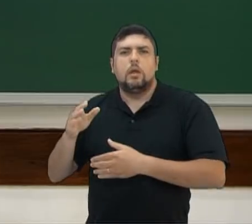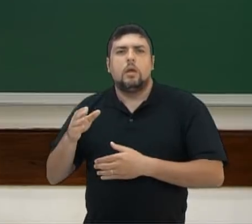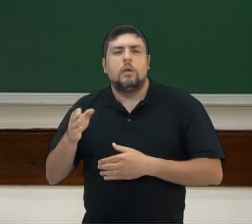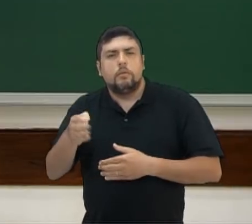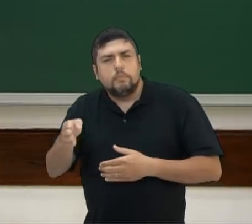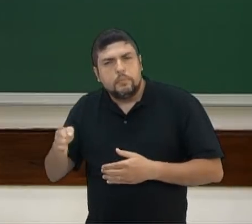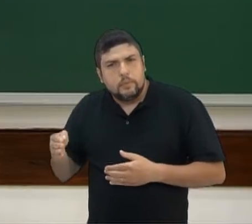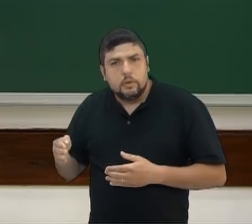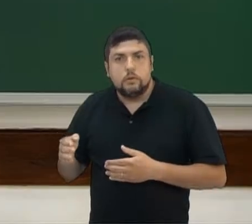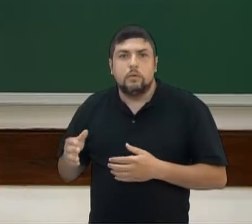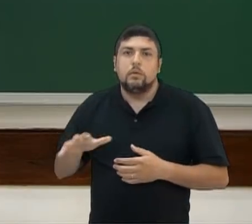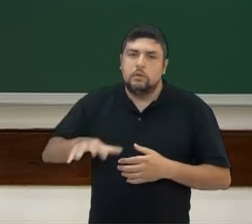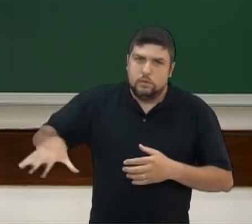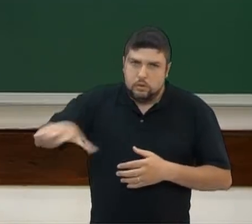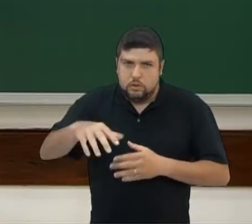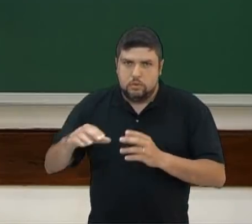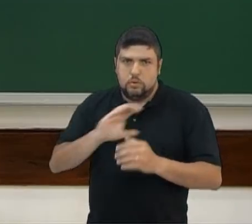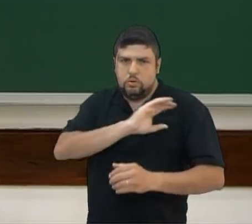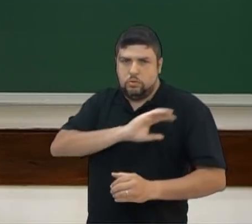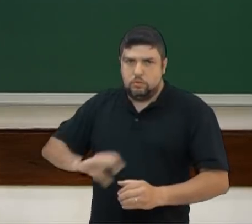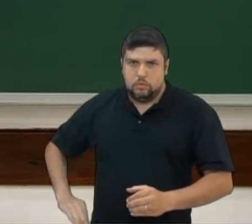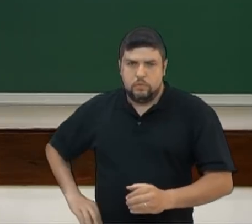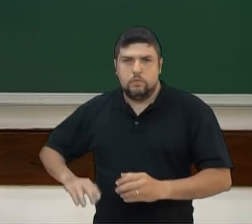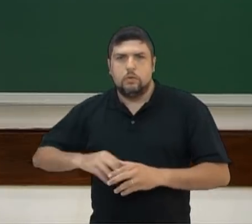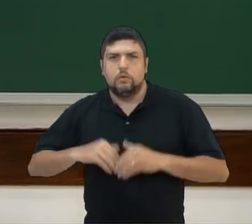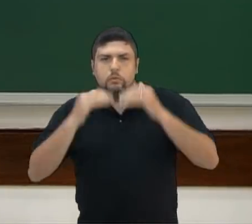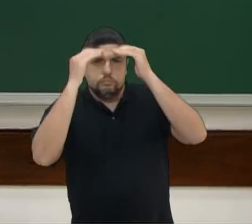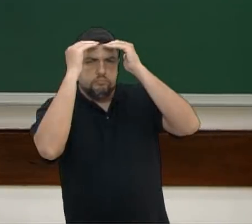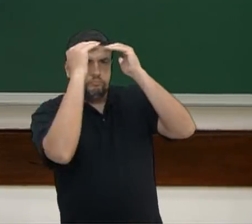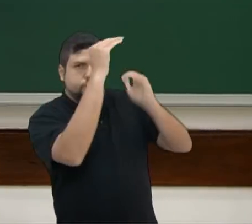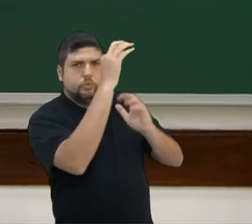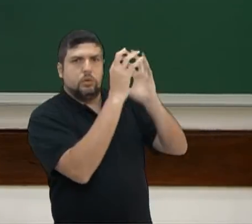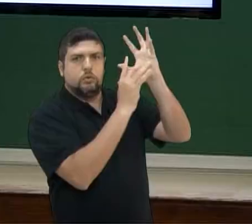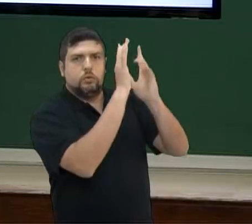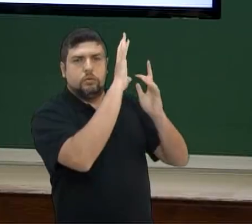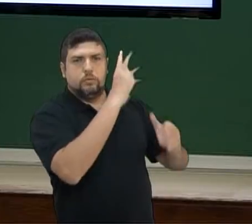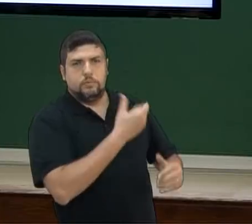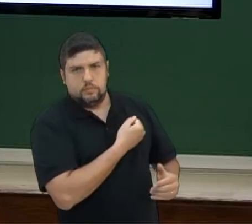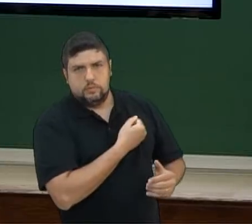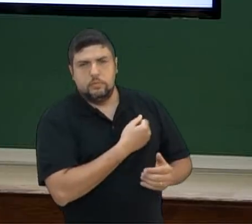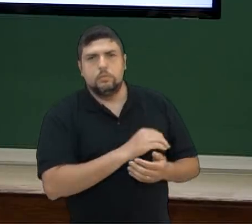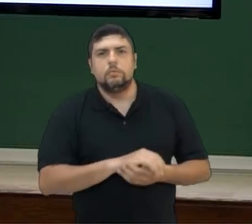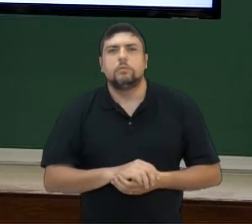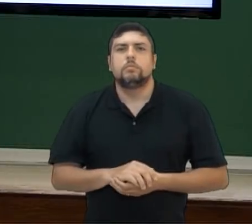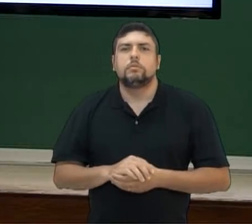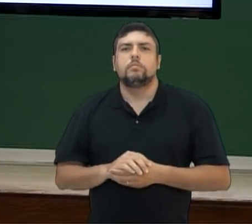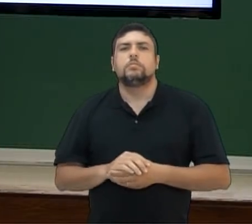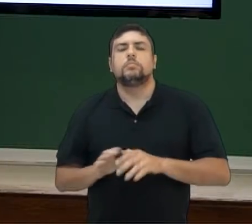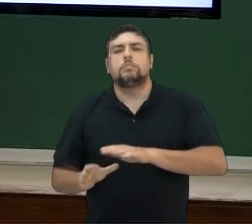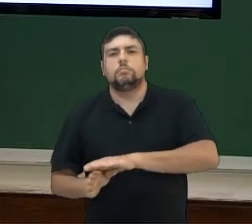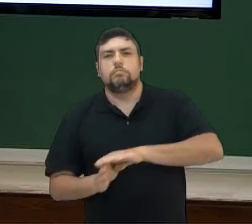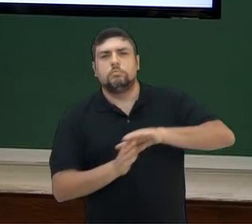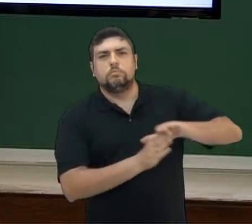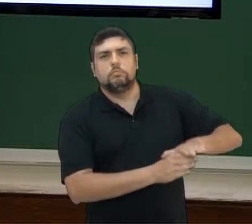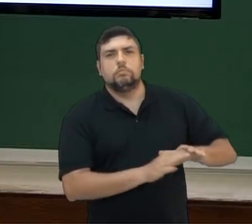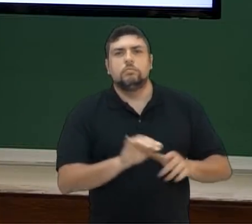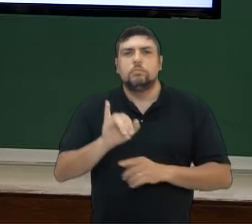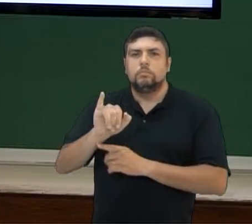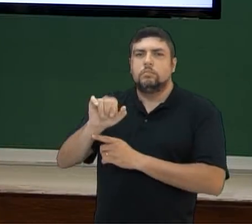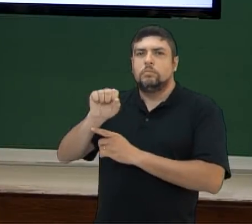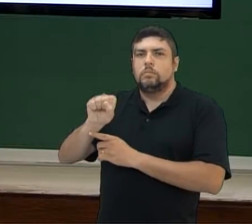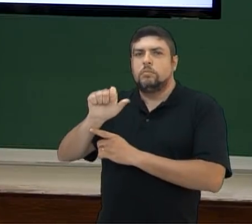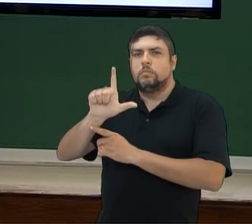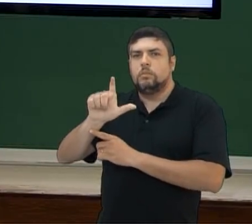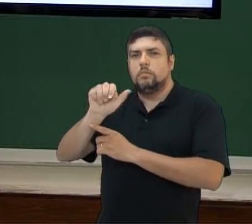Jesus, para os cristãos, é o Salvador. Bom, agora vamos falar do islamismo. Primeira coisa que eu tenho que dizer é que